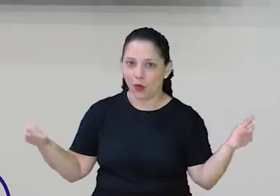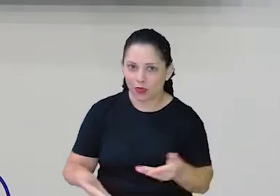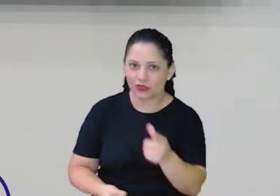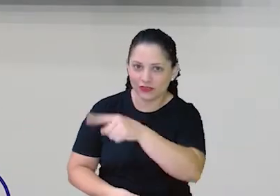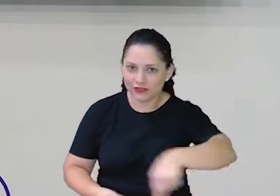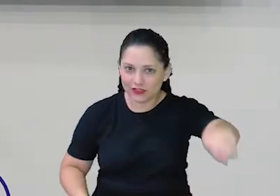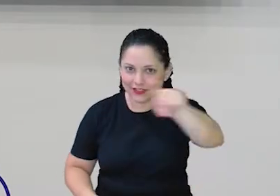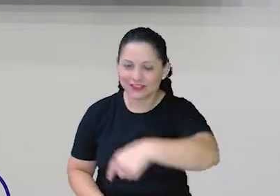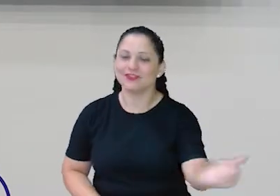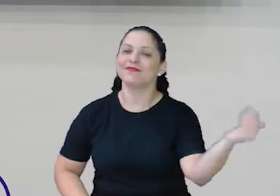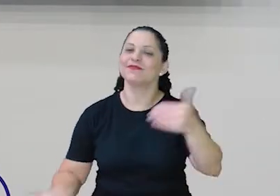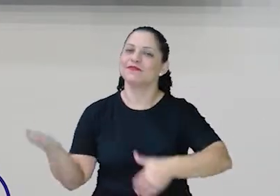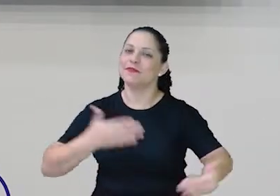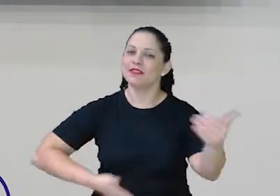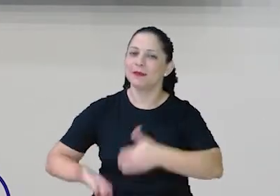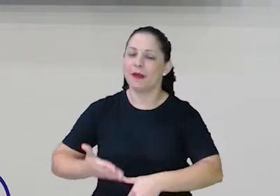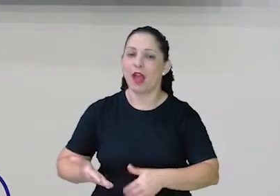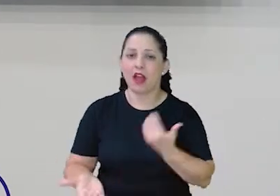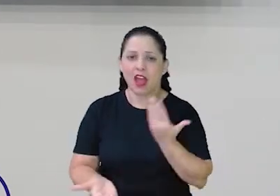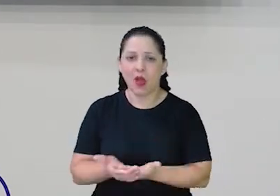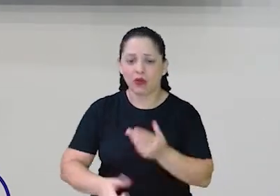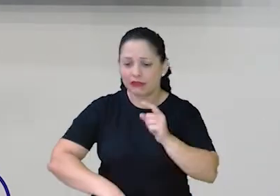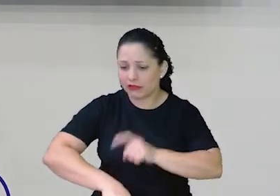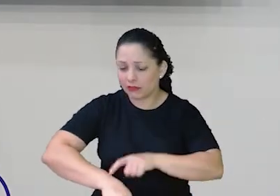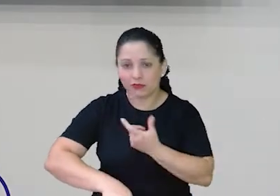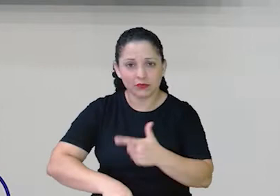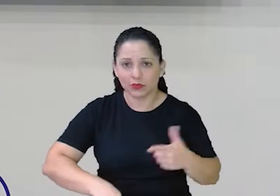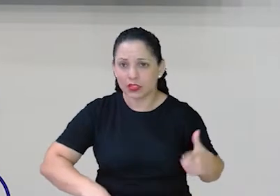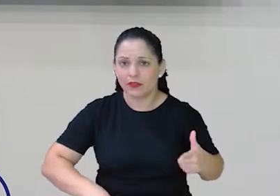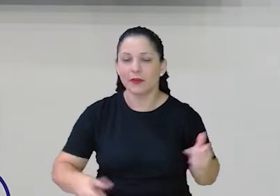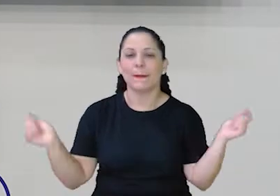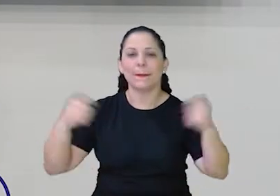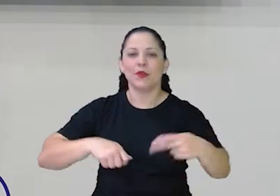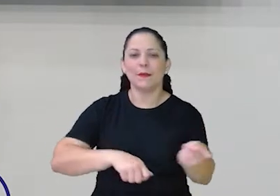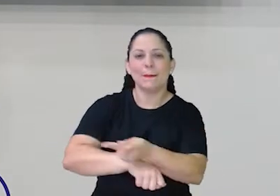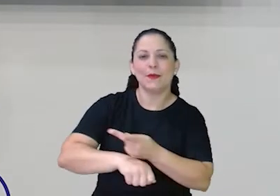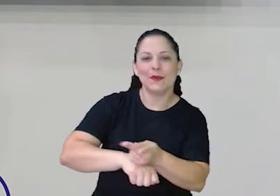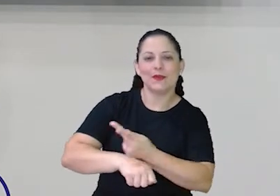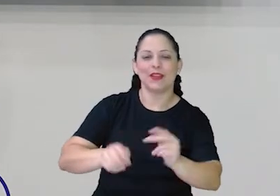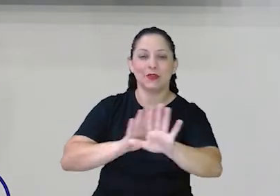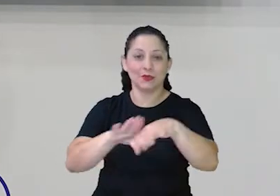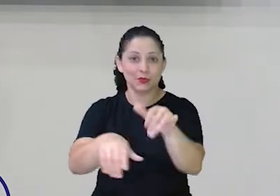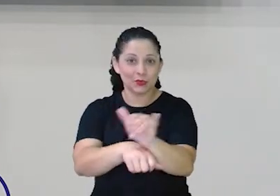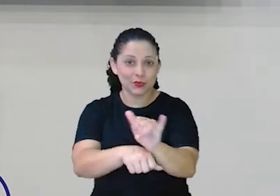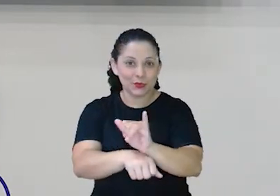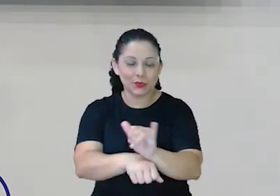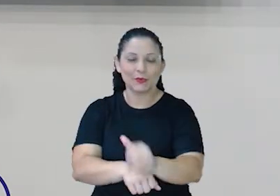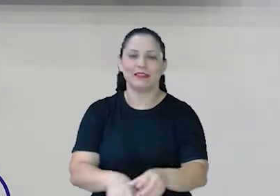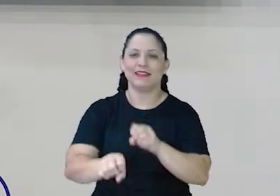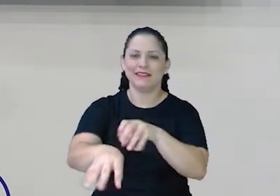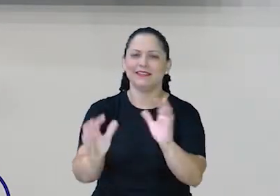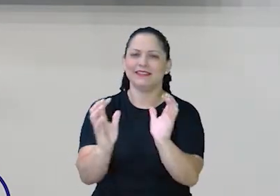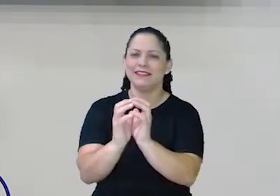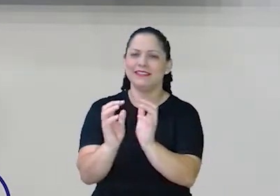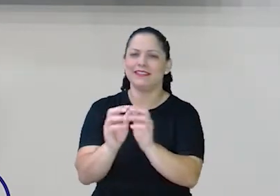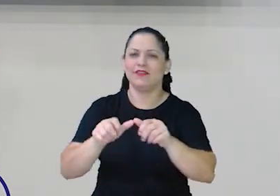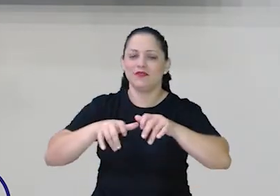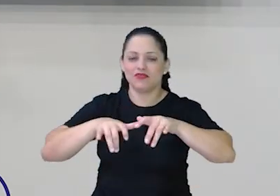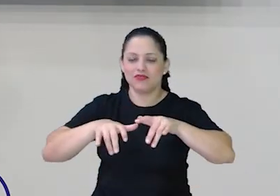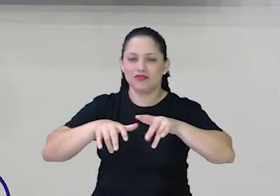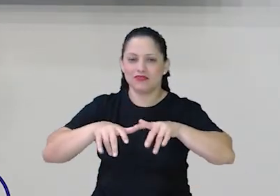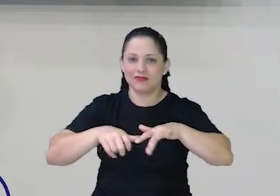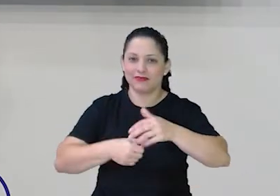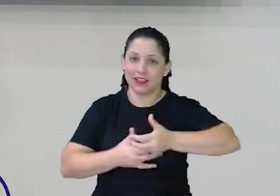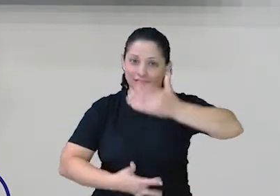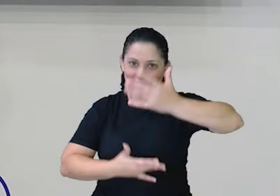tá? E se não deu para assistir a aula, o que eu faço? Pode ir também lá no YouTube, no nosso canal do Educa Recife, conversar com a gente por lá, e